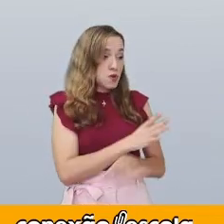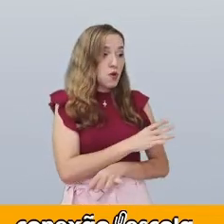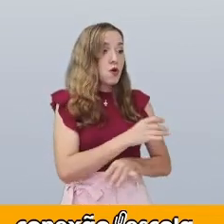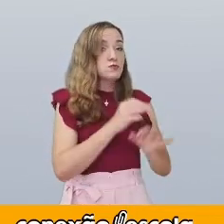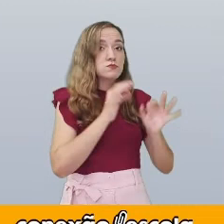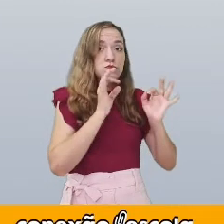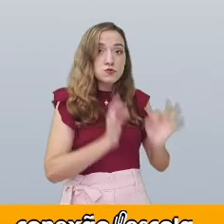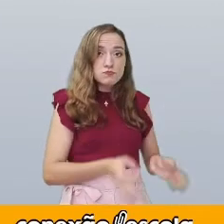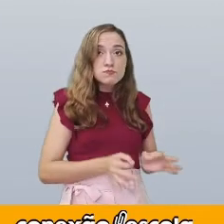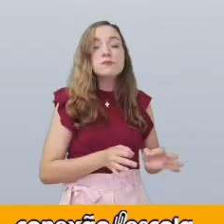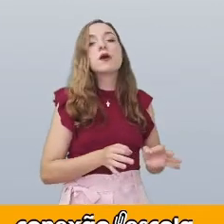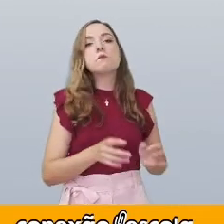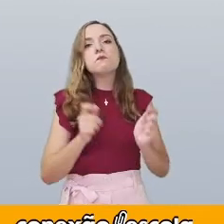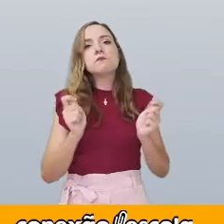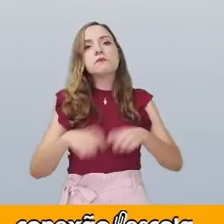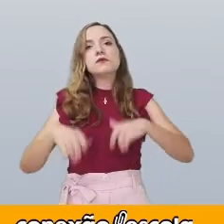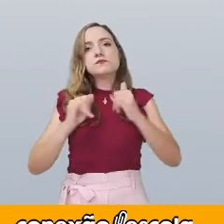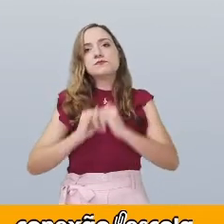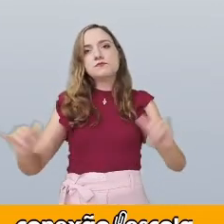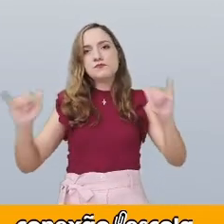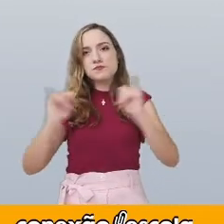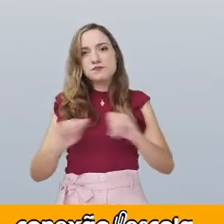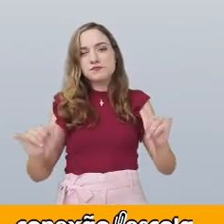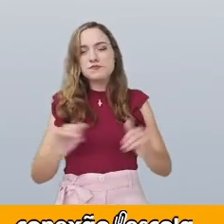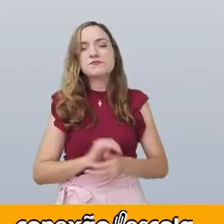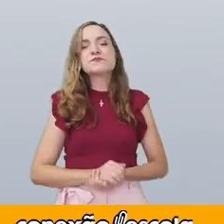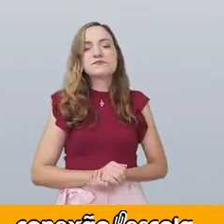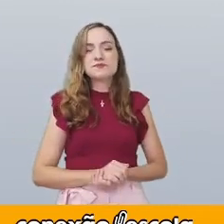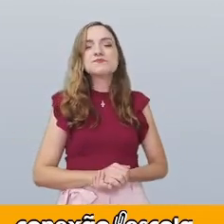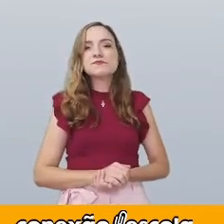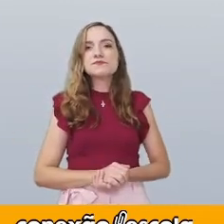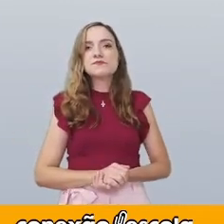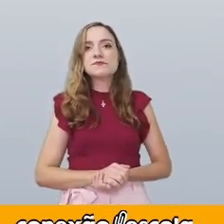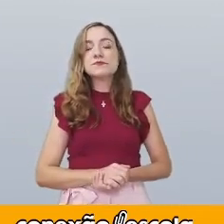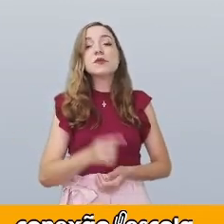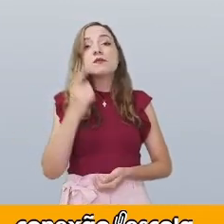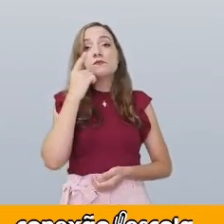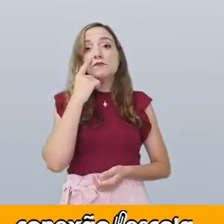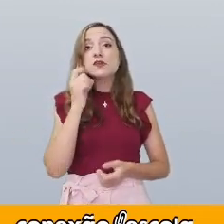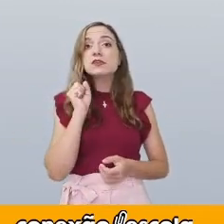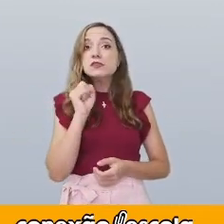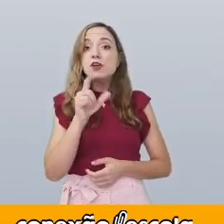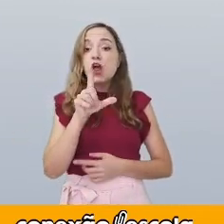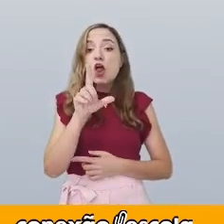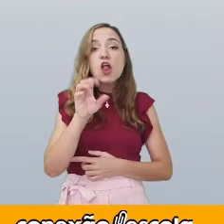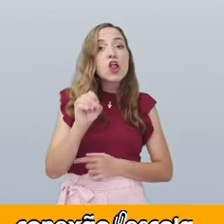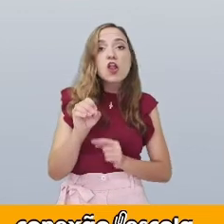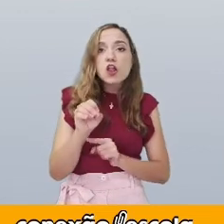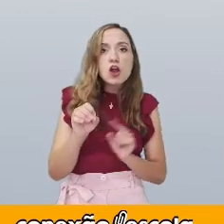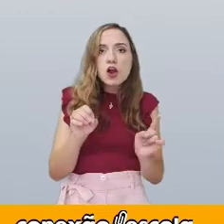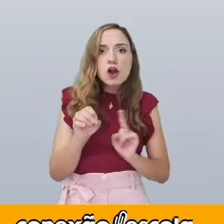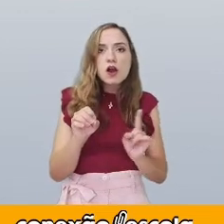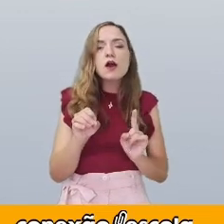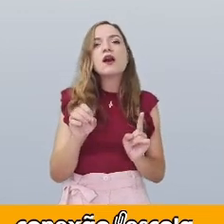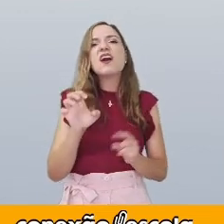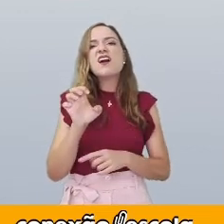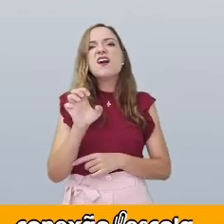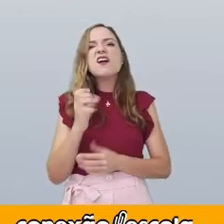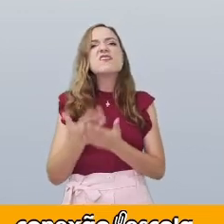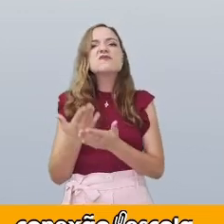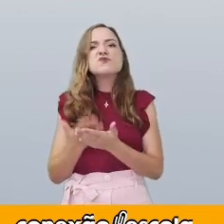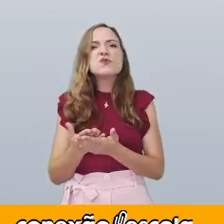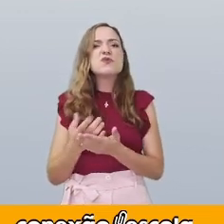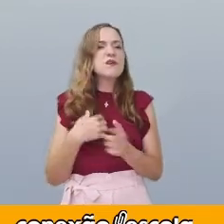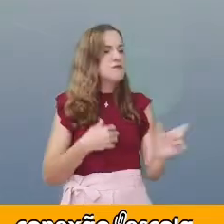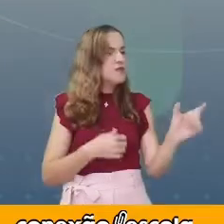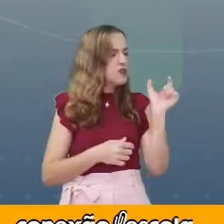irão divulgar o estudo. Observe que, se ao invés de lo usasse estudo, essa palavra não